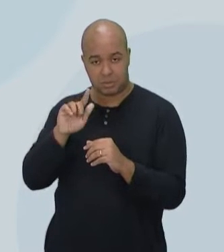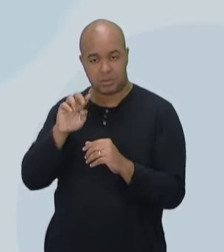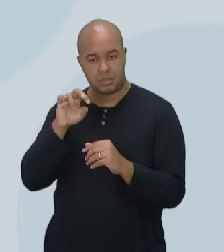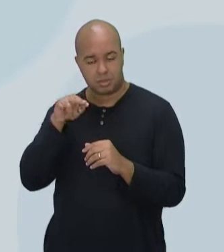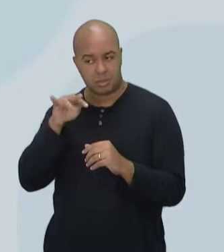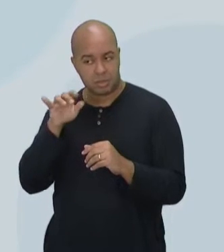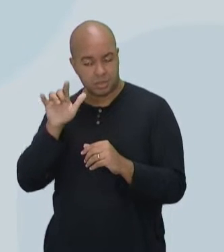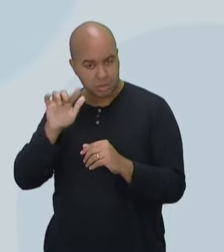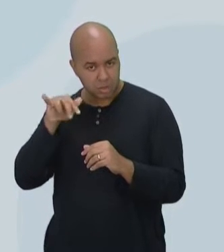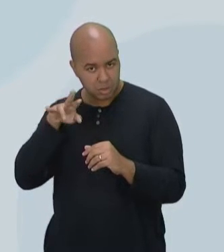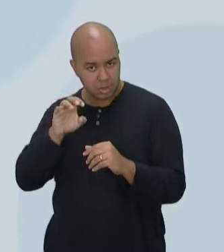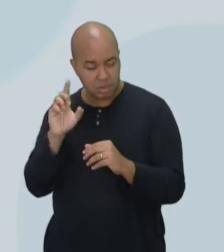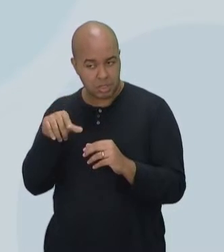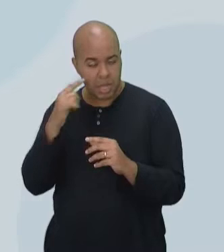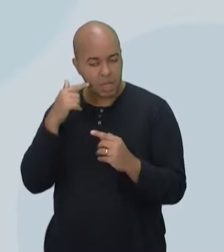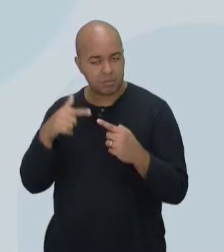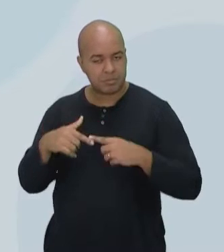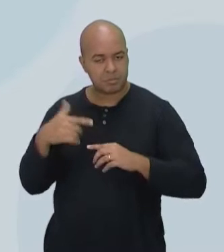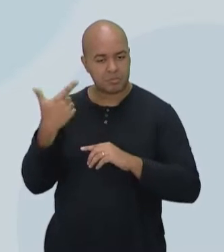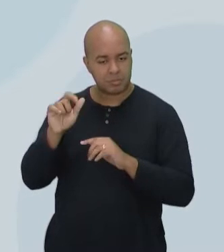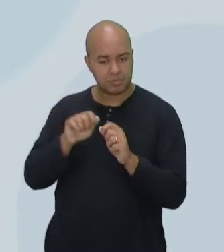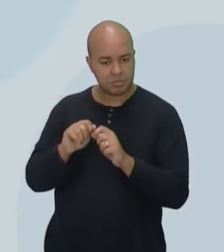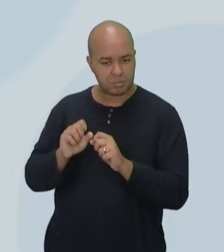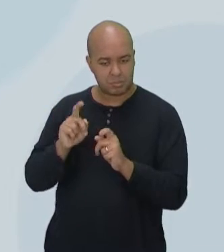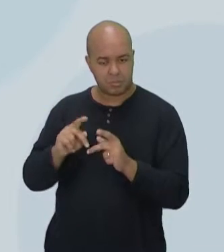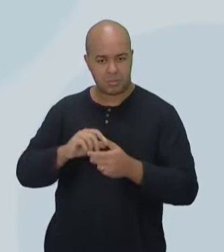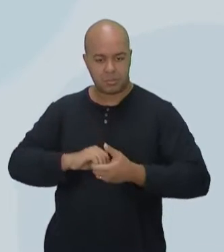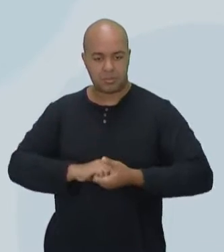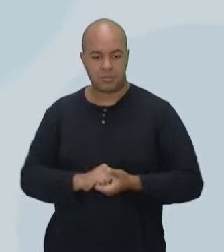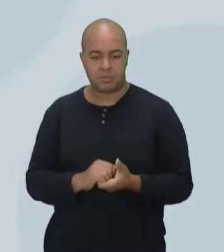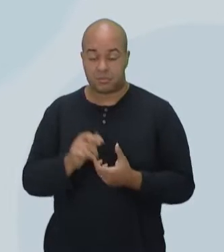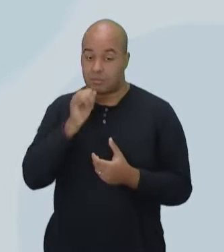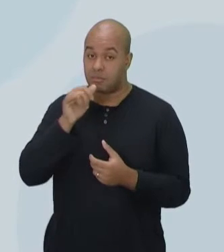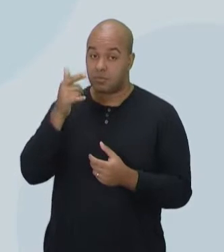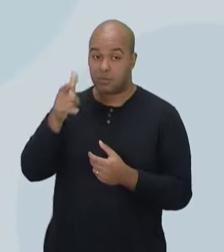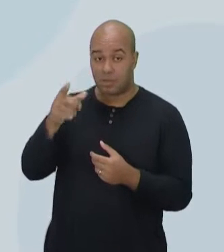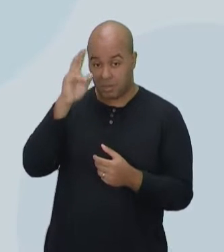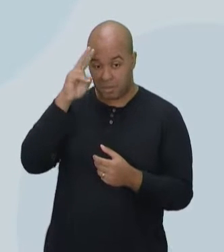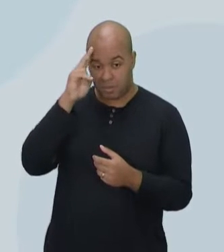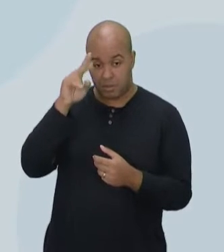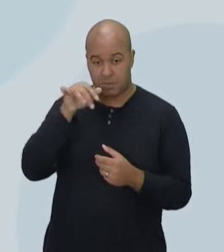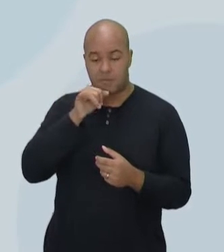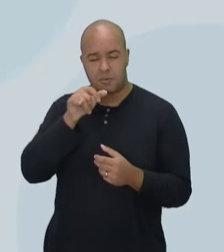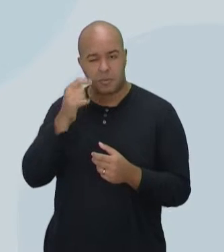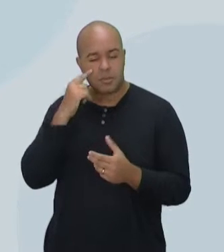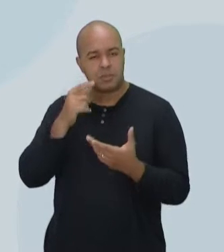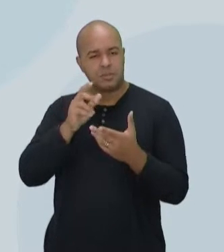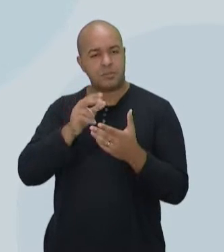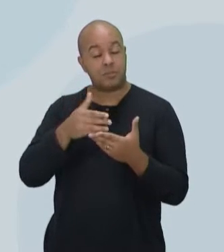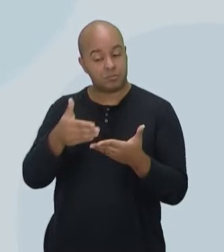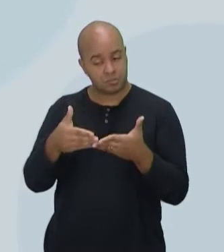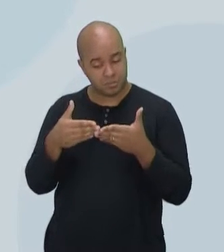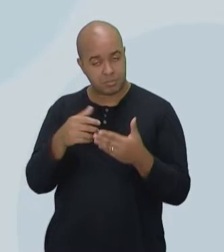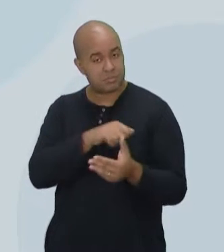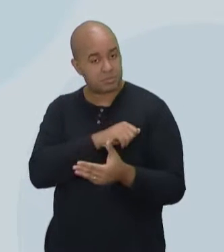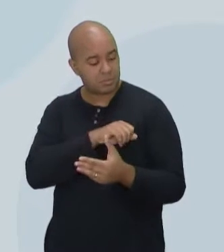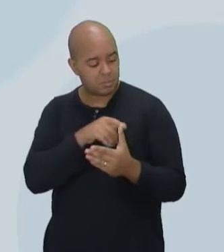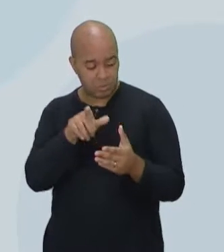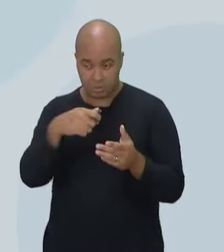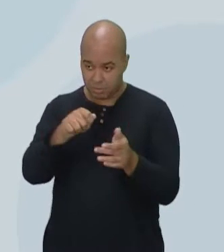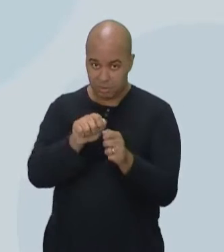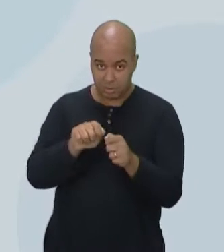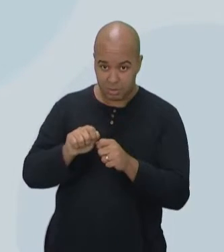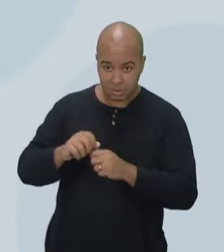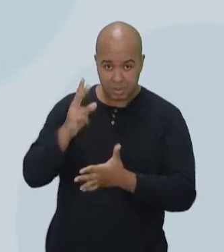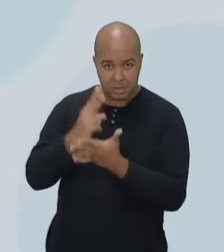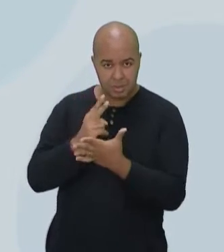aí cumpridos. Então, mais uma vez, lembrando, prezado estudante, faça